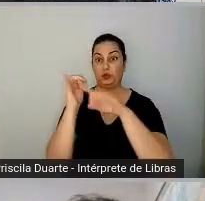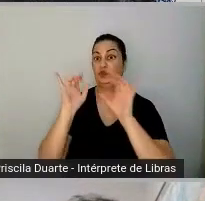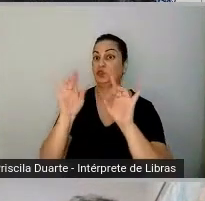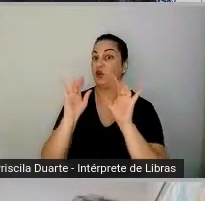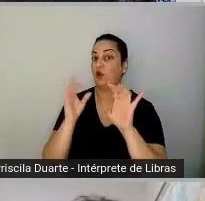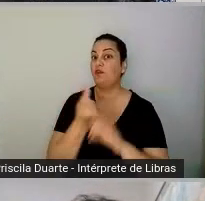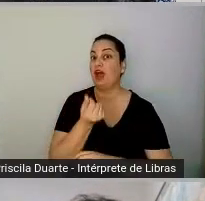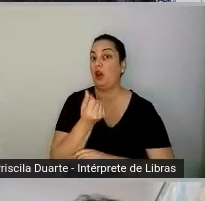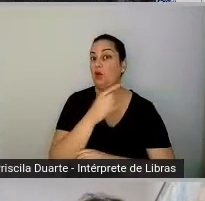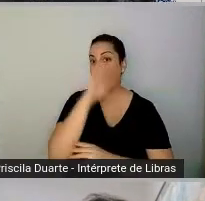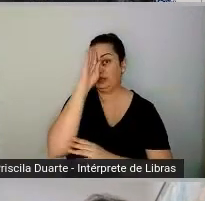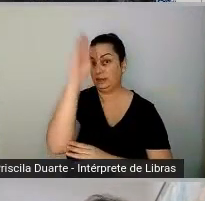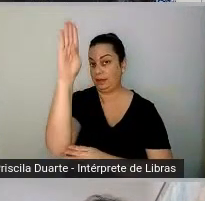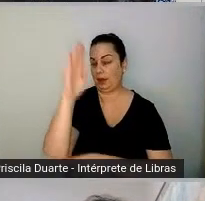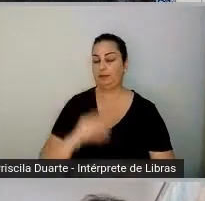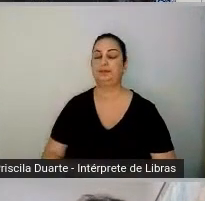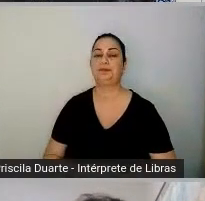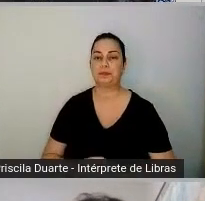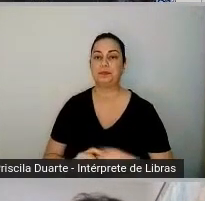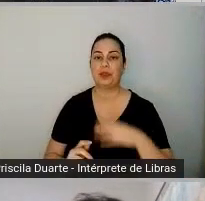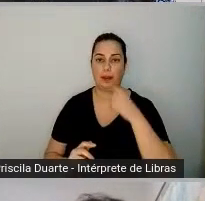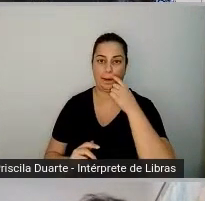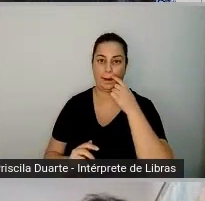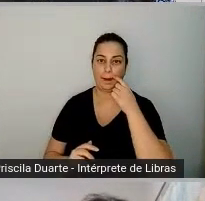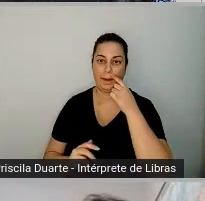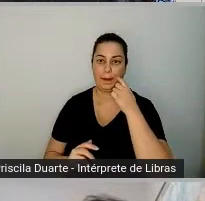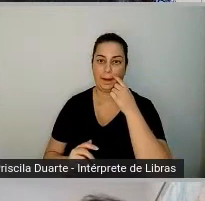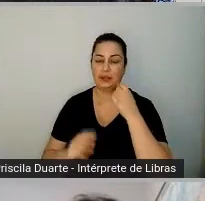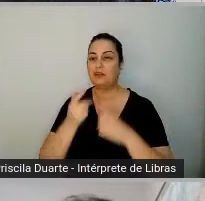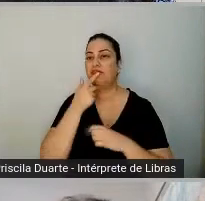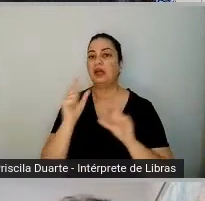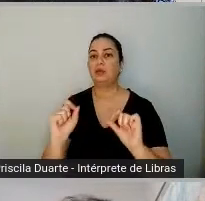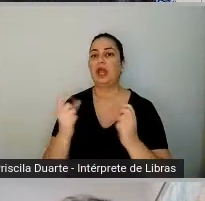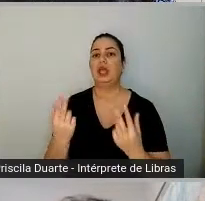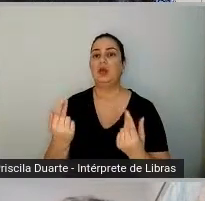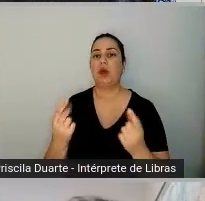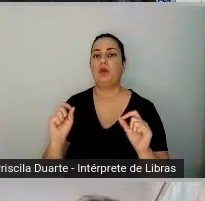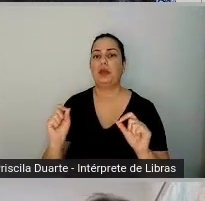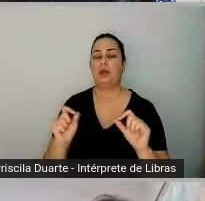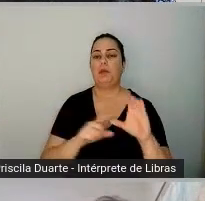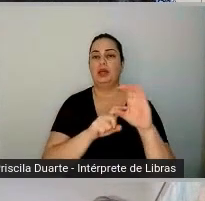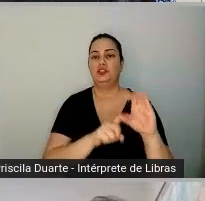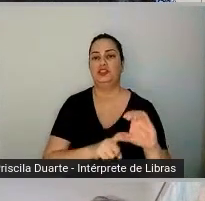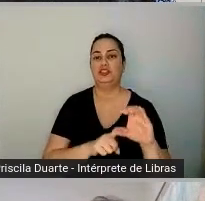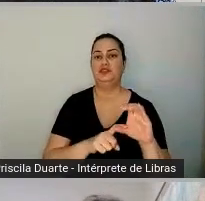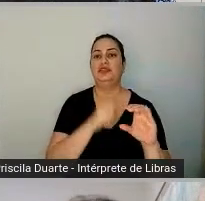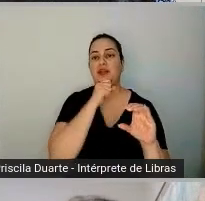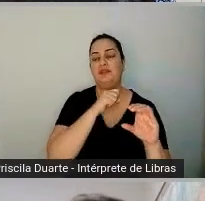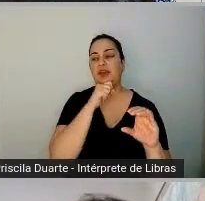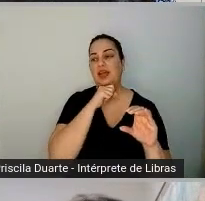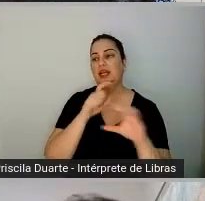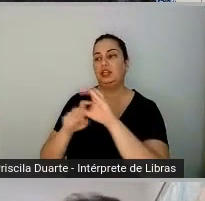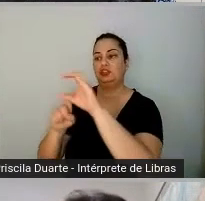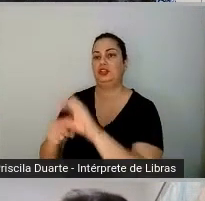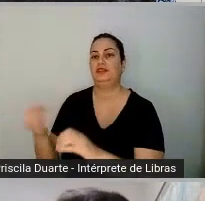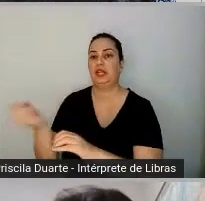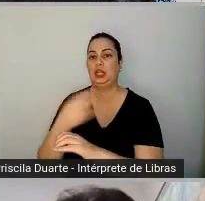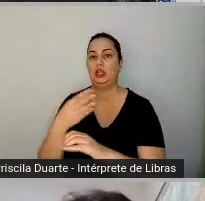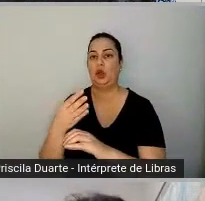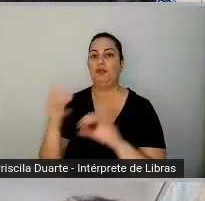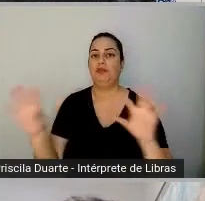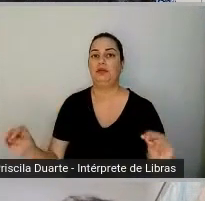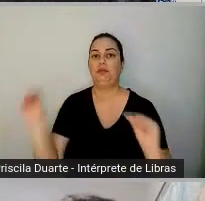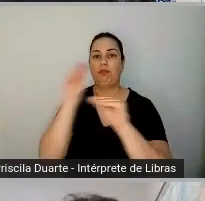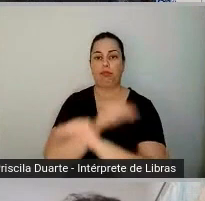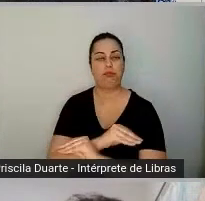dizem que isso seria apenas uma troca de dívida velha por dívida nova e não envolveria